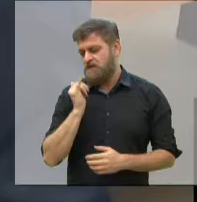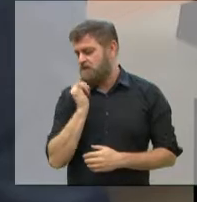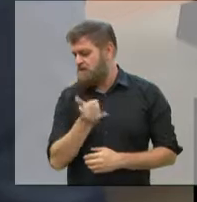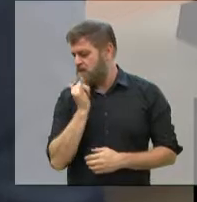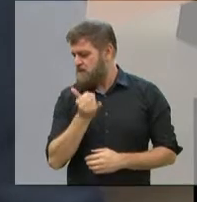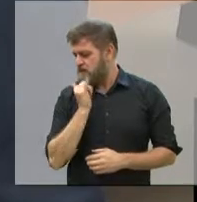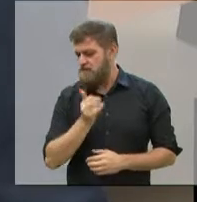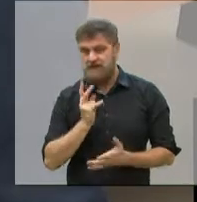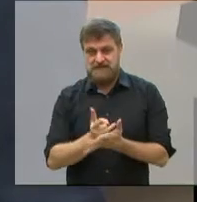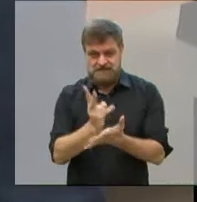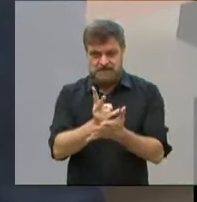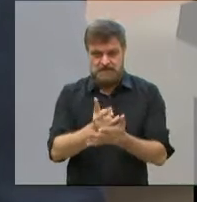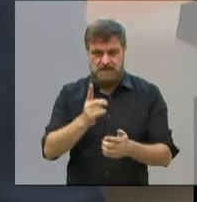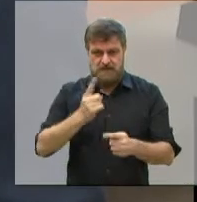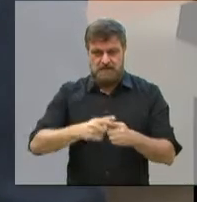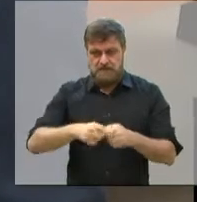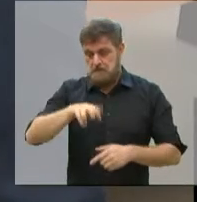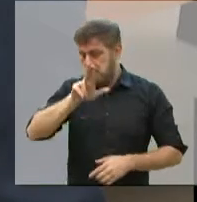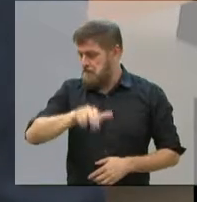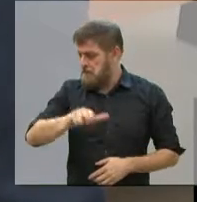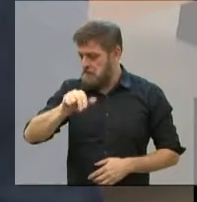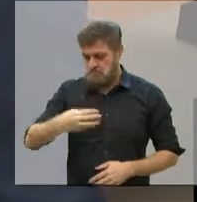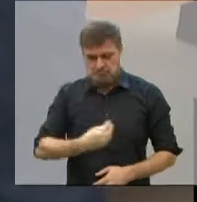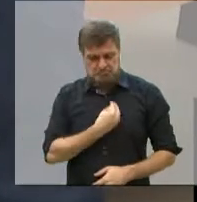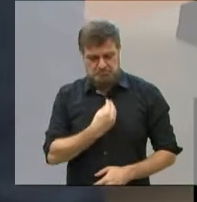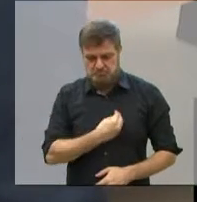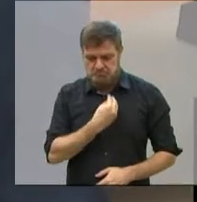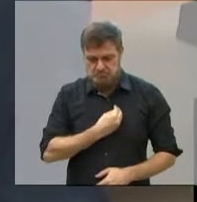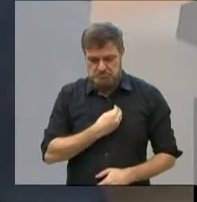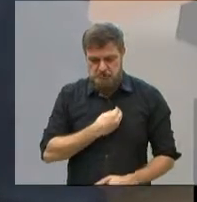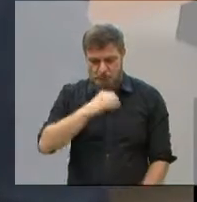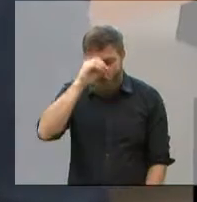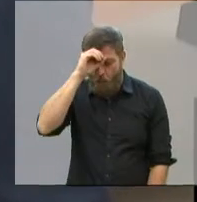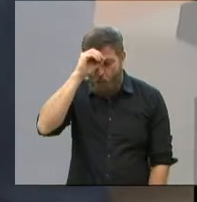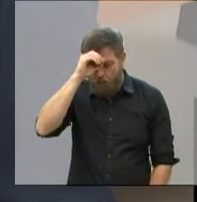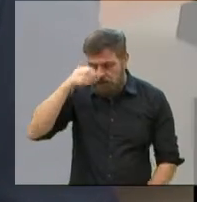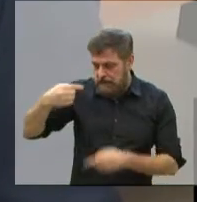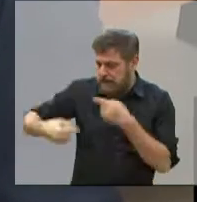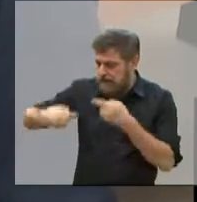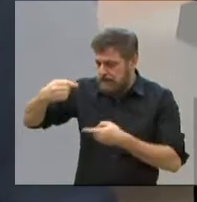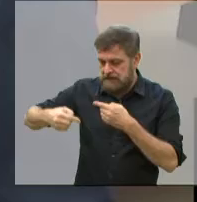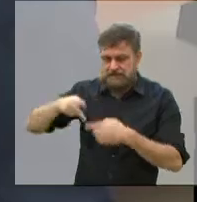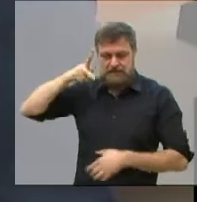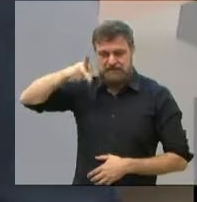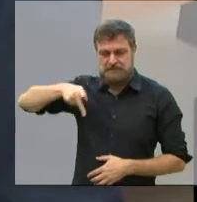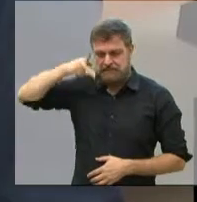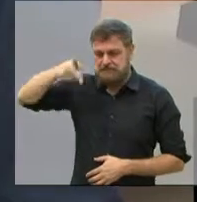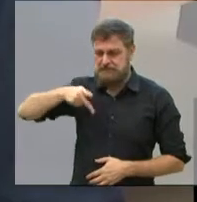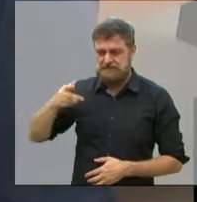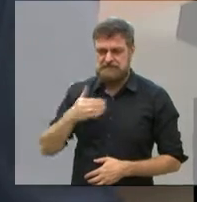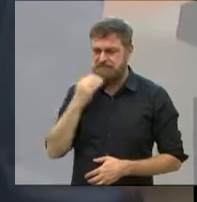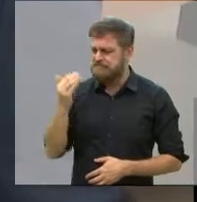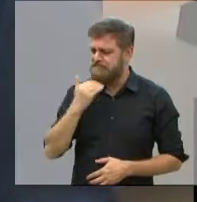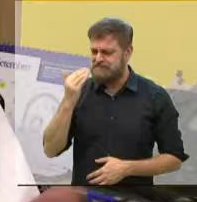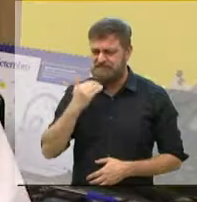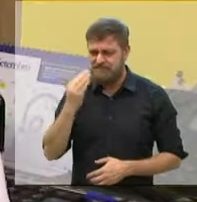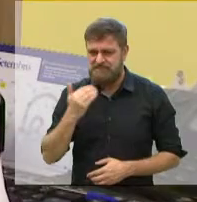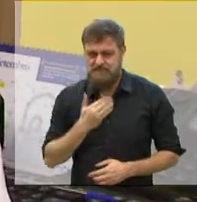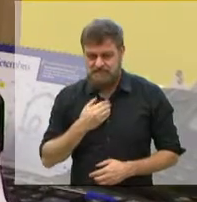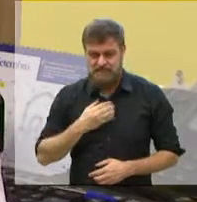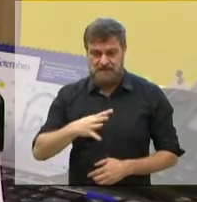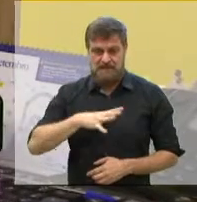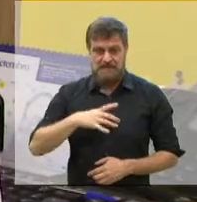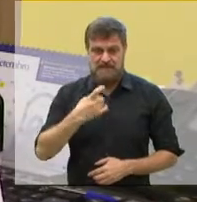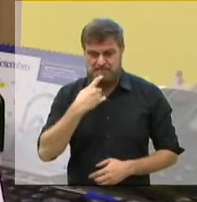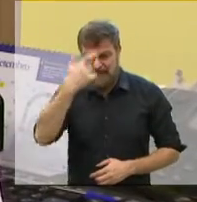história, porque eu jamais na minha vida pensei na política, eu jamais na minha vida pensei em ser vereador numa grande